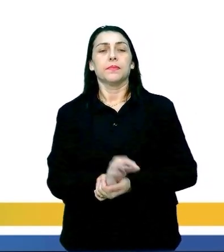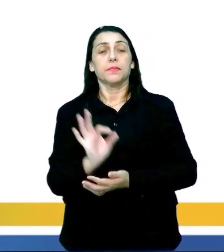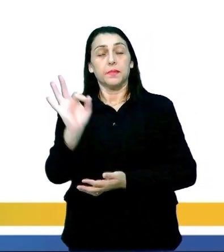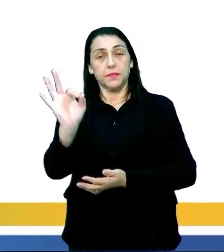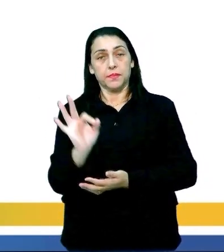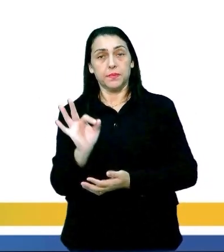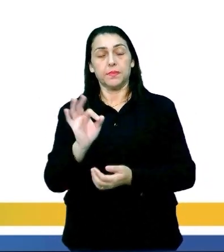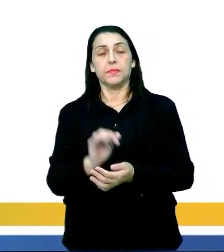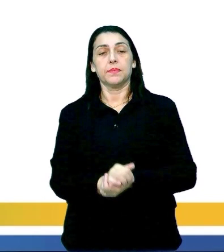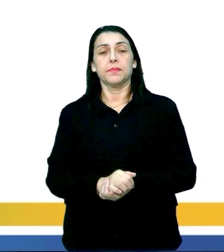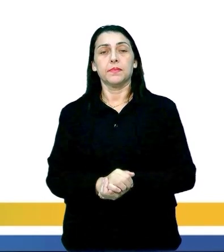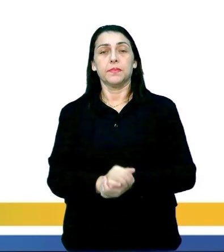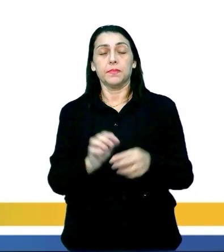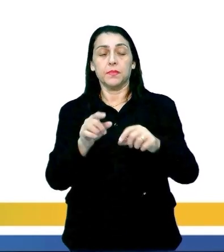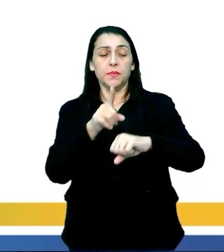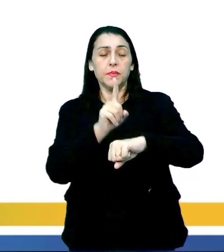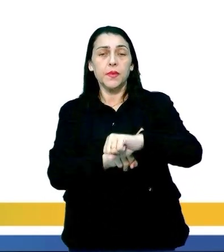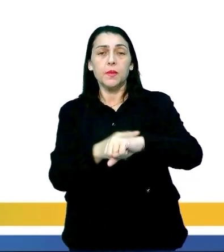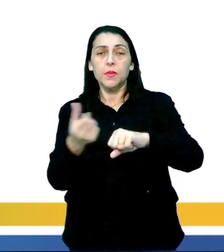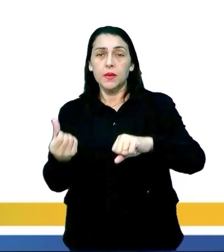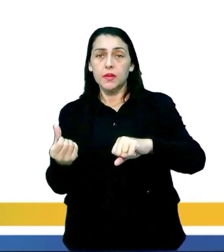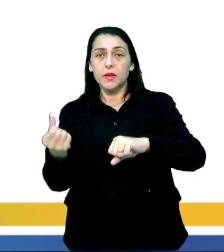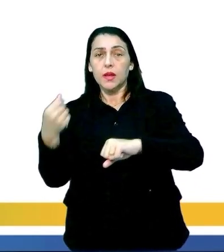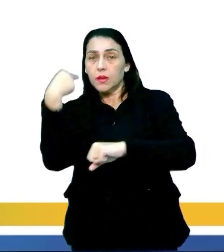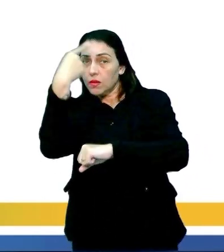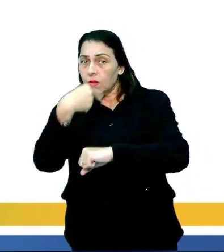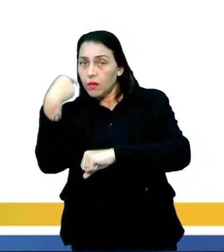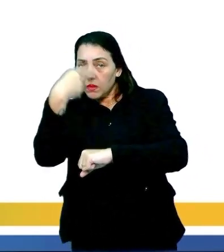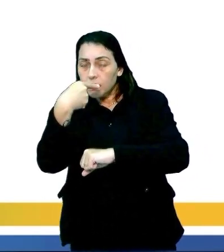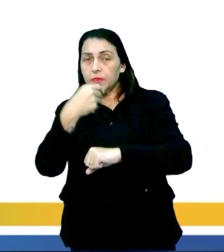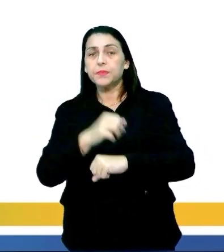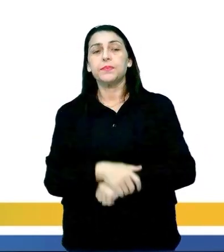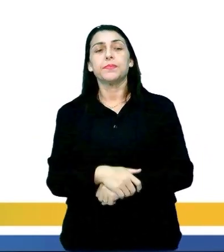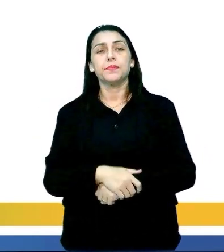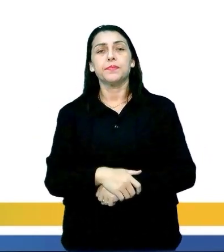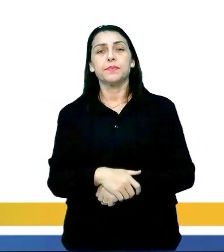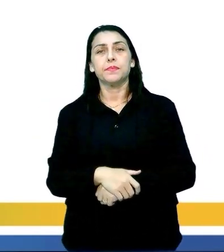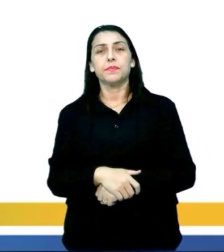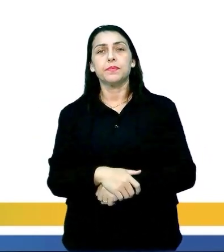60%. Tempo, 6 horas.